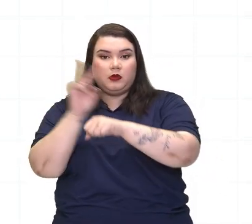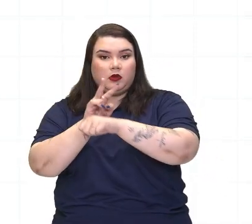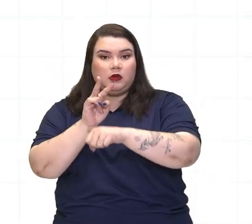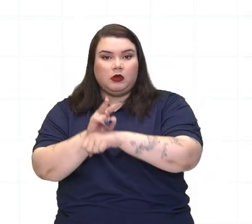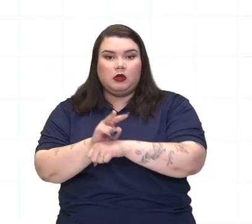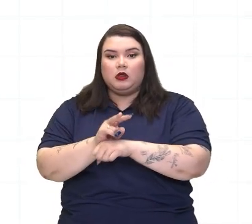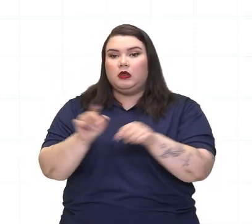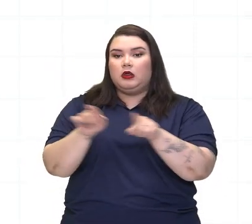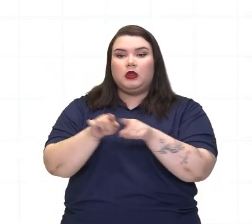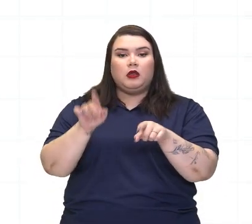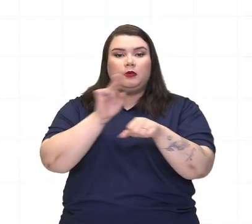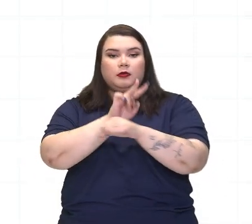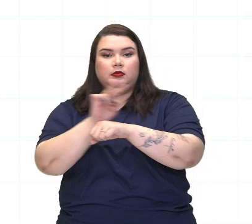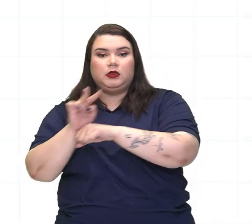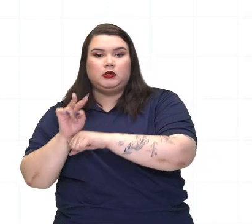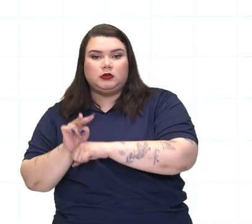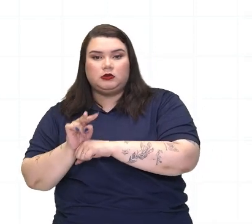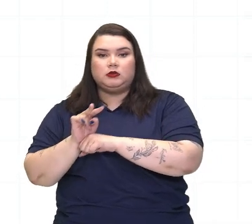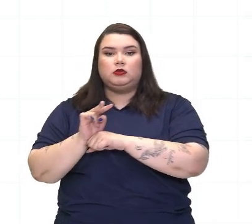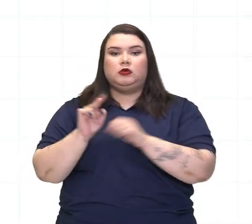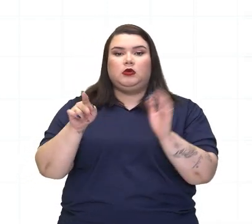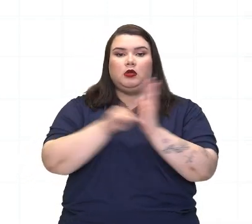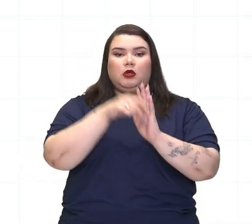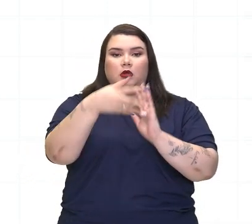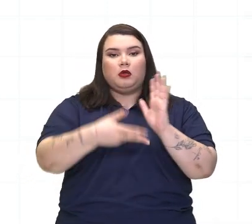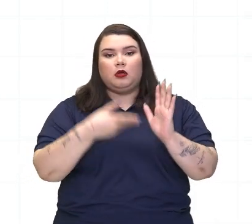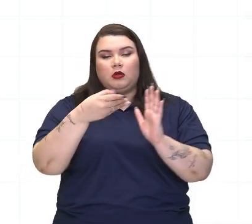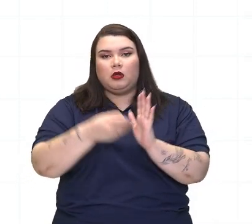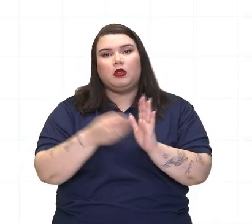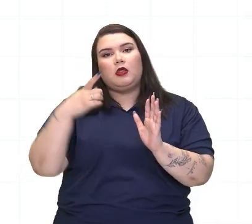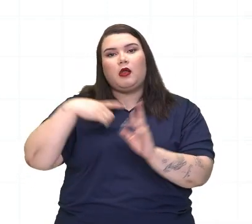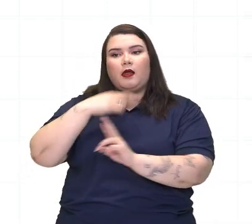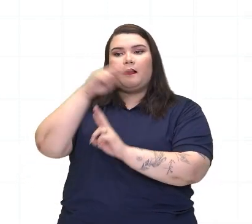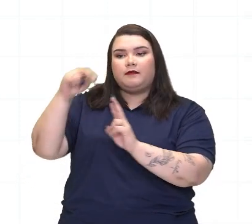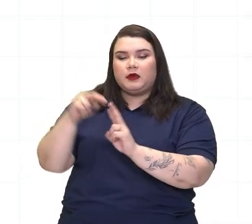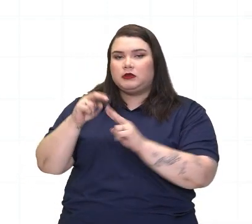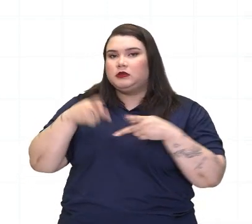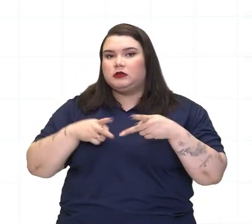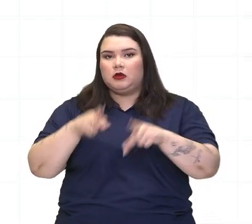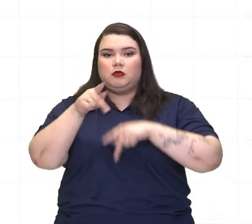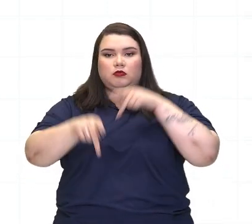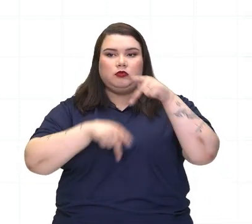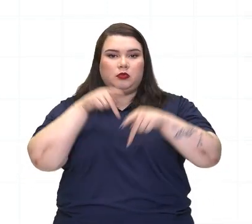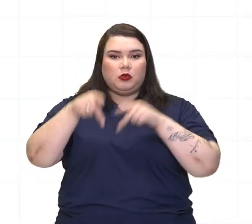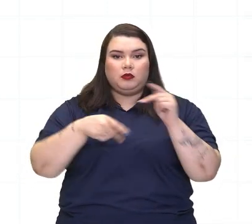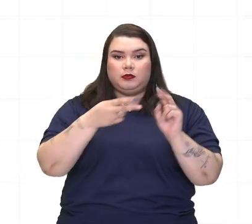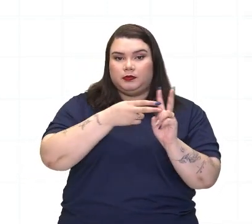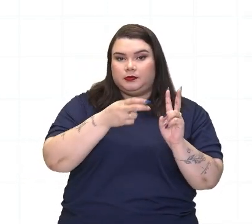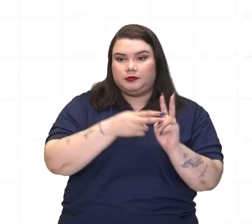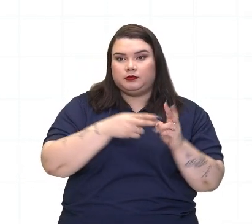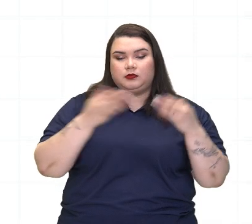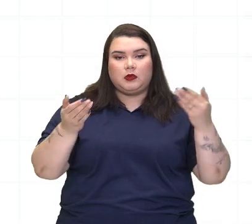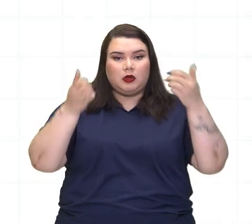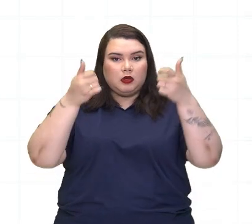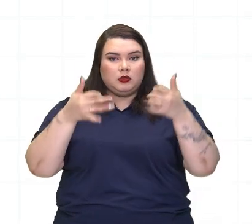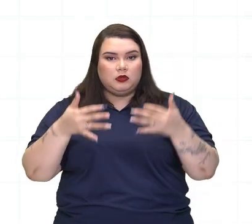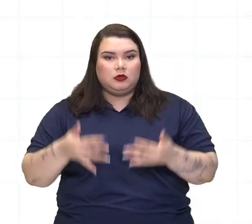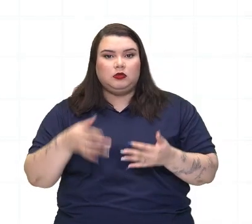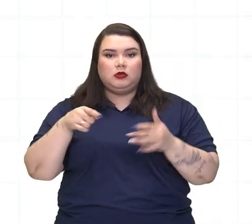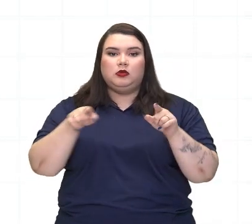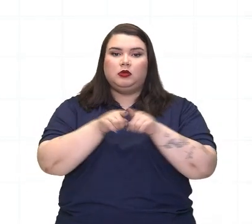ambiente e preservação da Amazônia sem levar em consideração os povos indígenas. Explica aí a